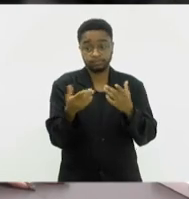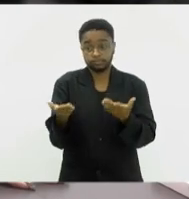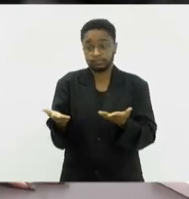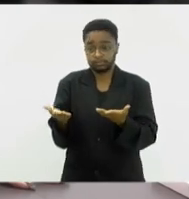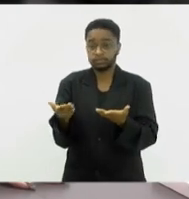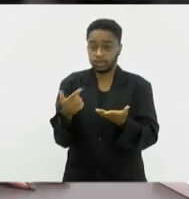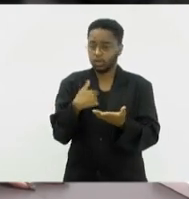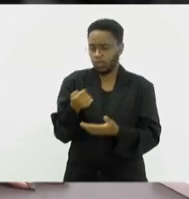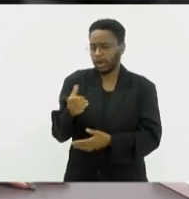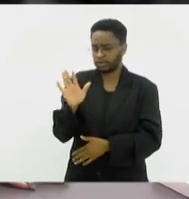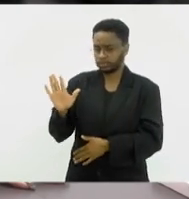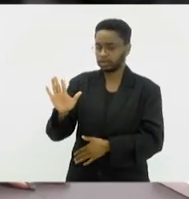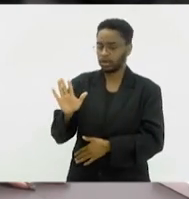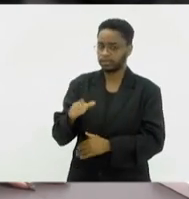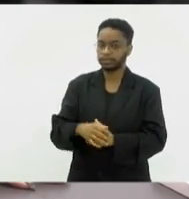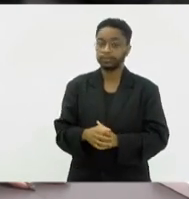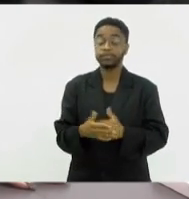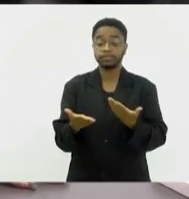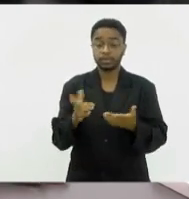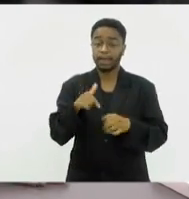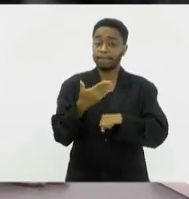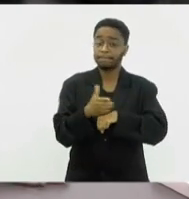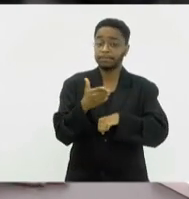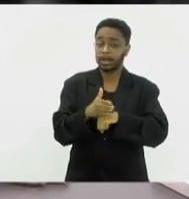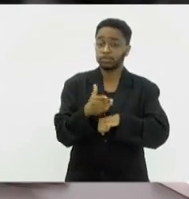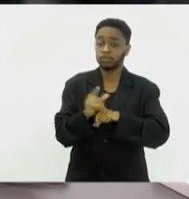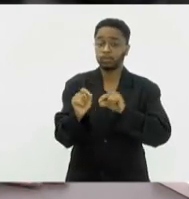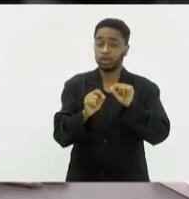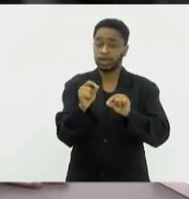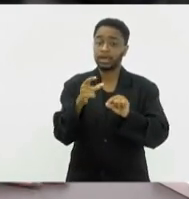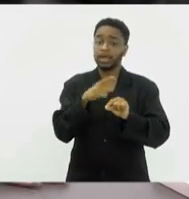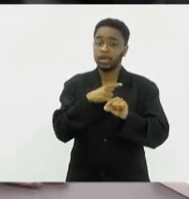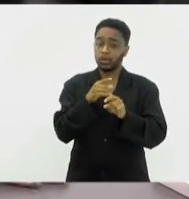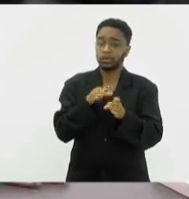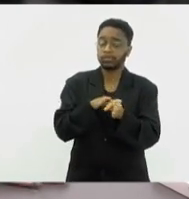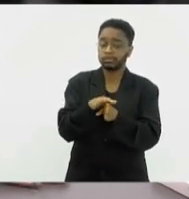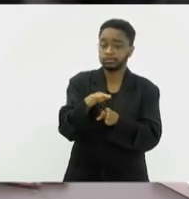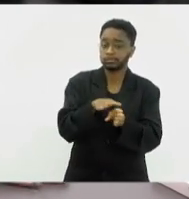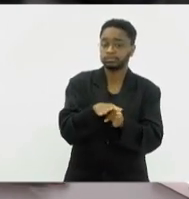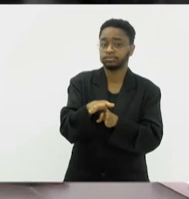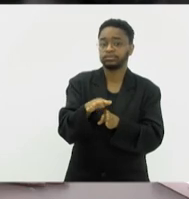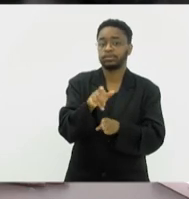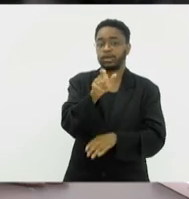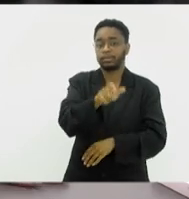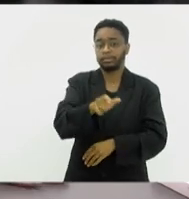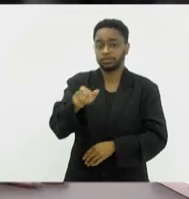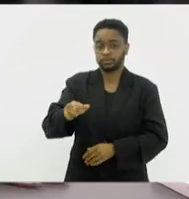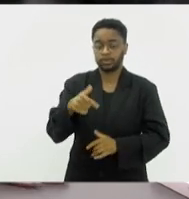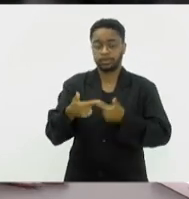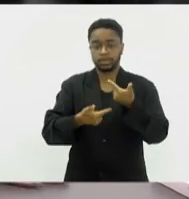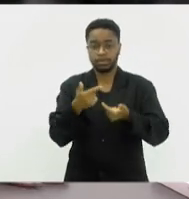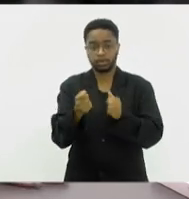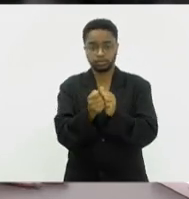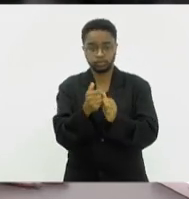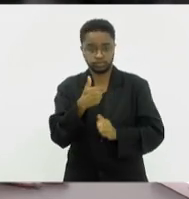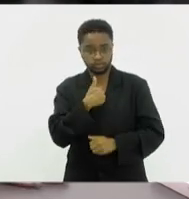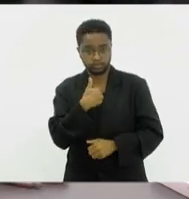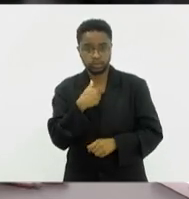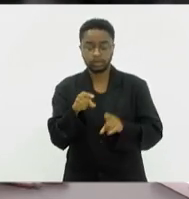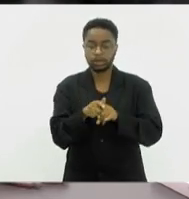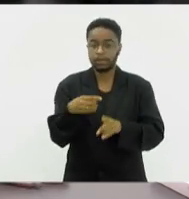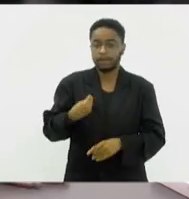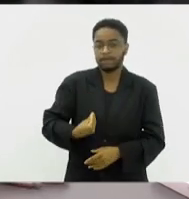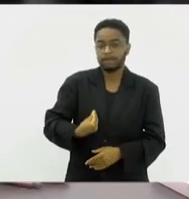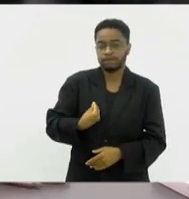Eu vou chegar lá. É prática. Eu tenho até orientado aqueles que trabalham comigo, que vivem